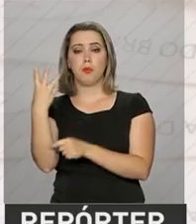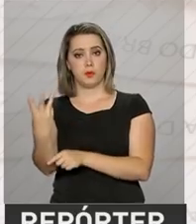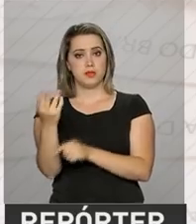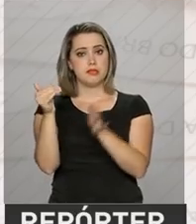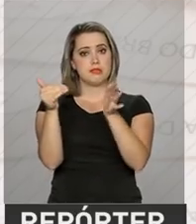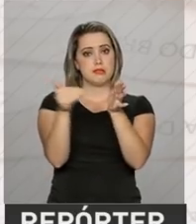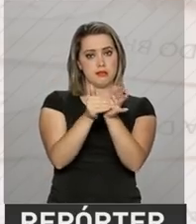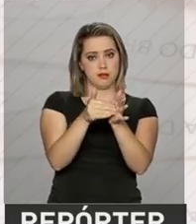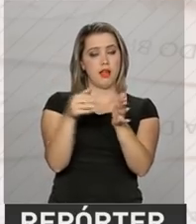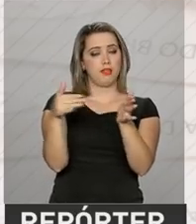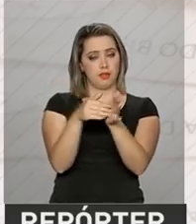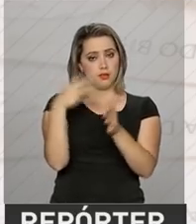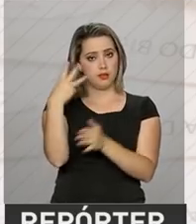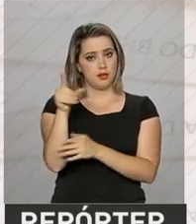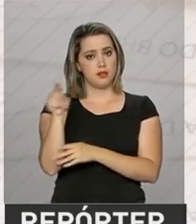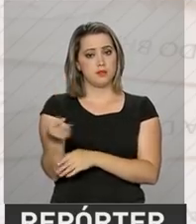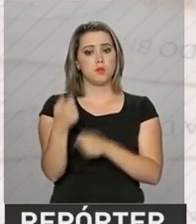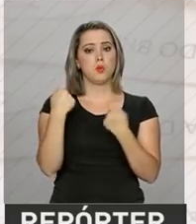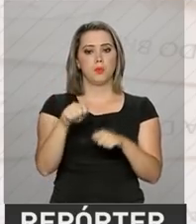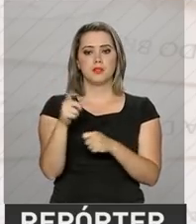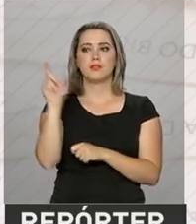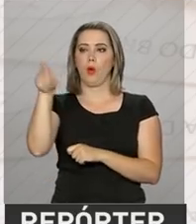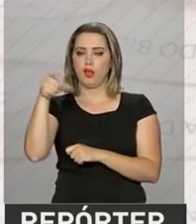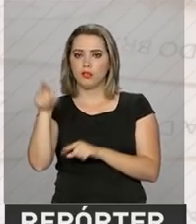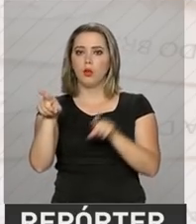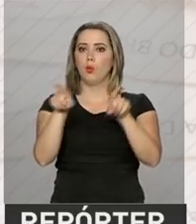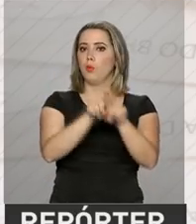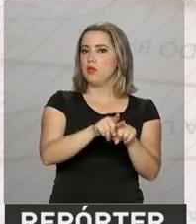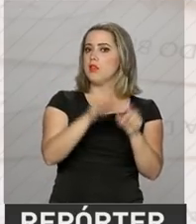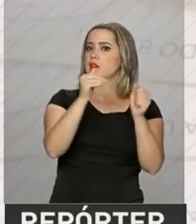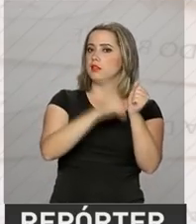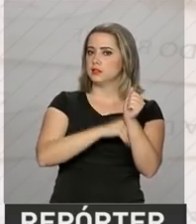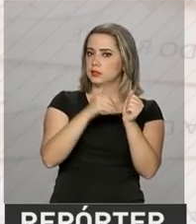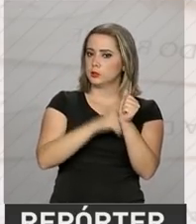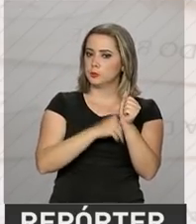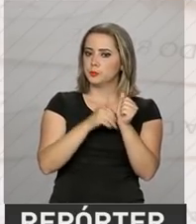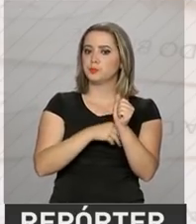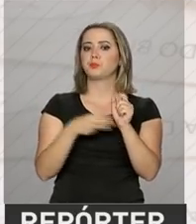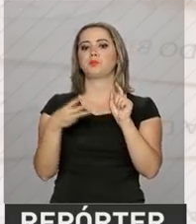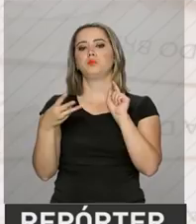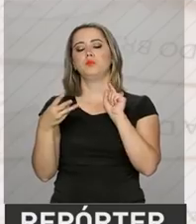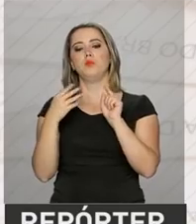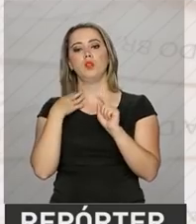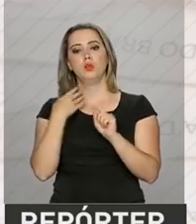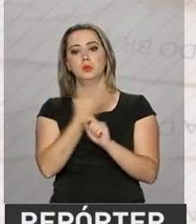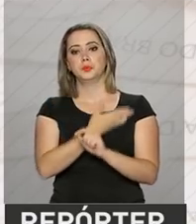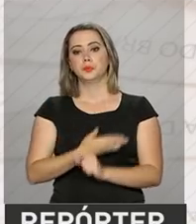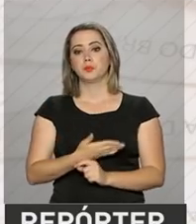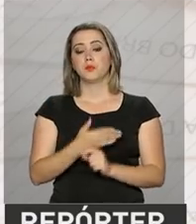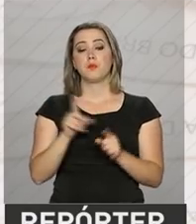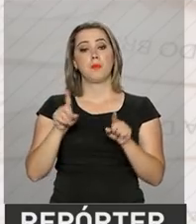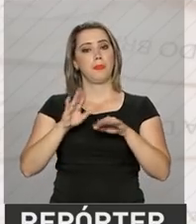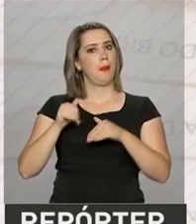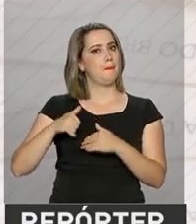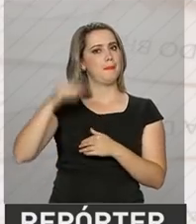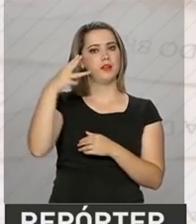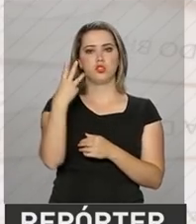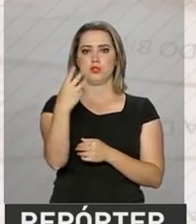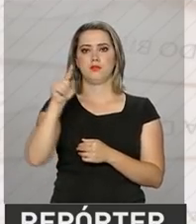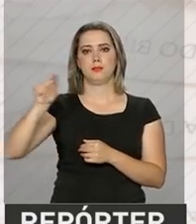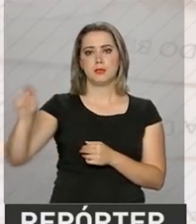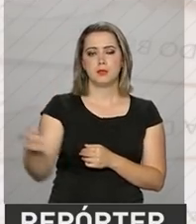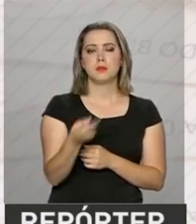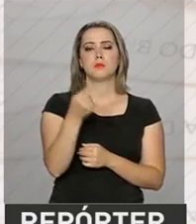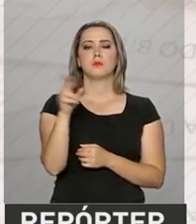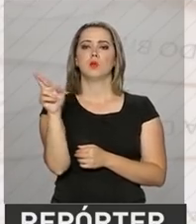é necessário ter o cartão cidadão ea senha também no autoatendimento nas lotéricas e nos correspondentes caixa acima de 3 mil reais